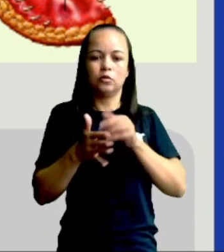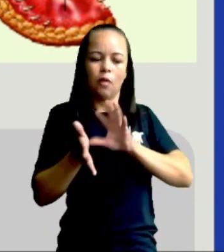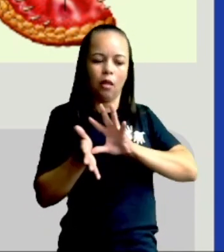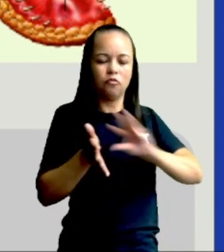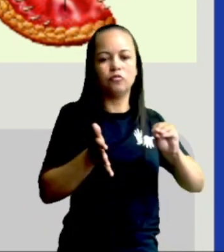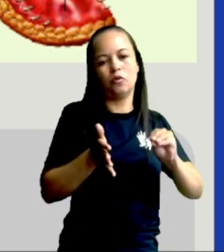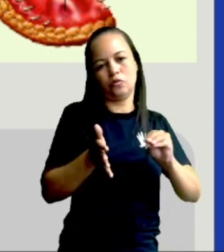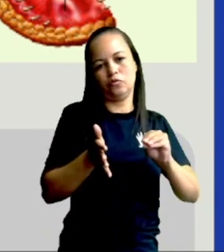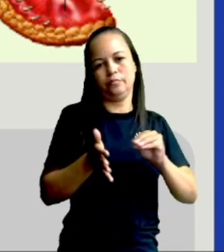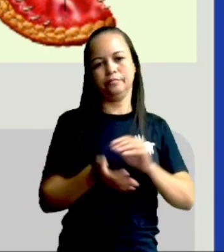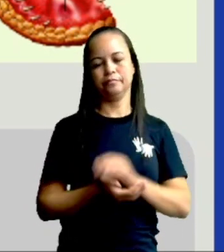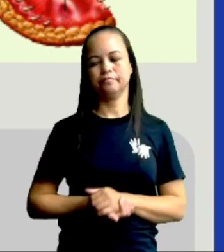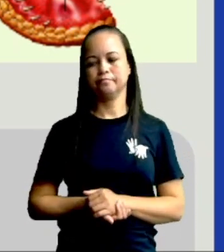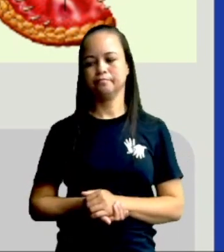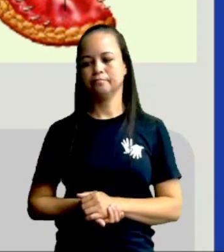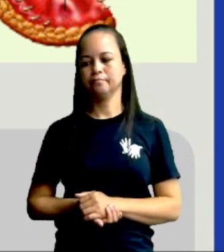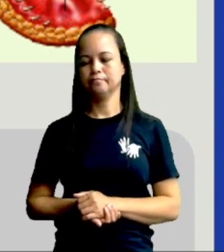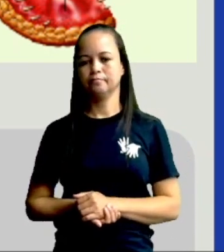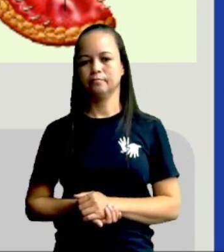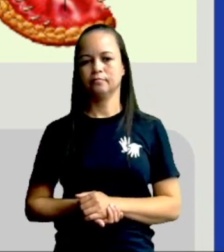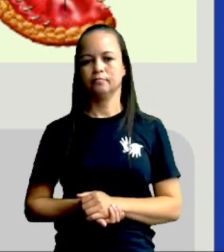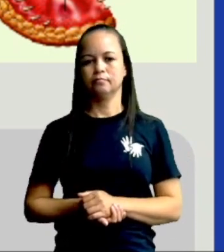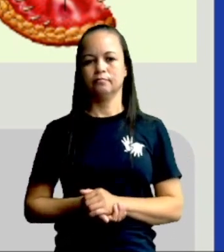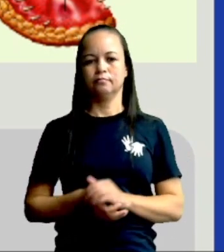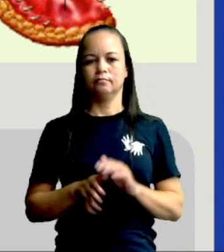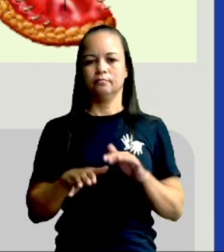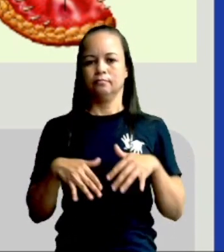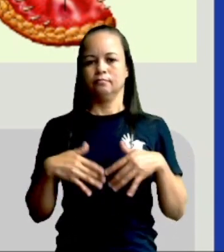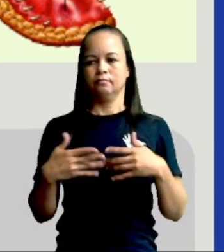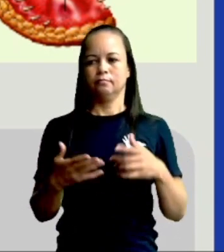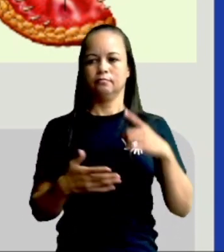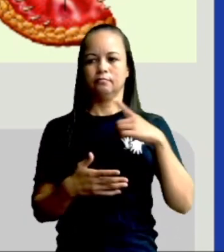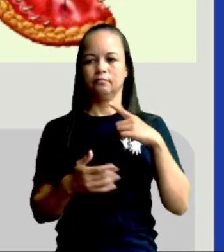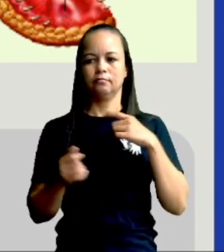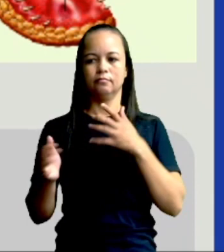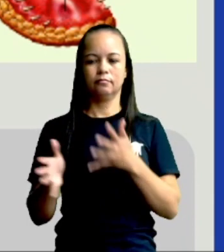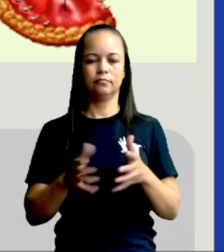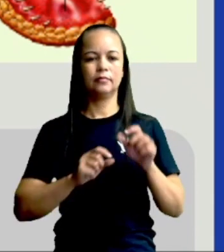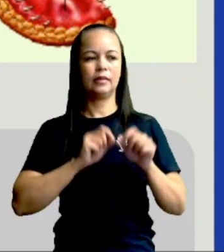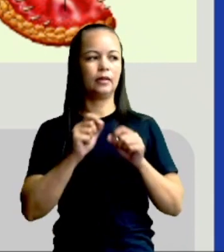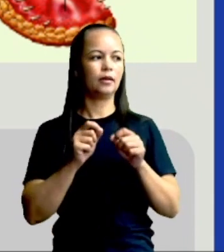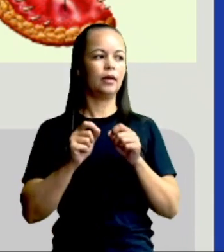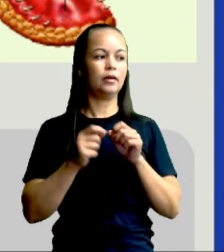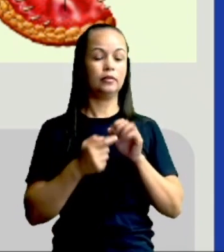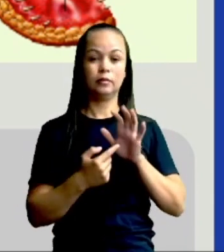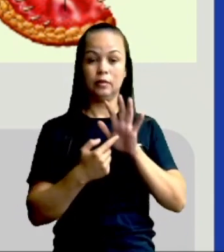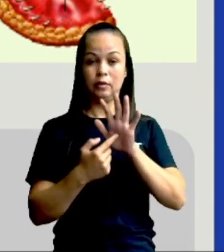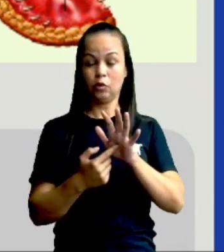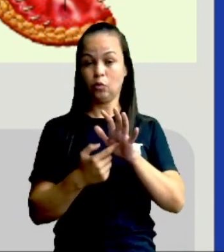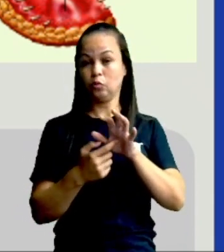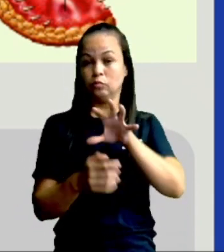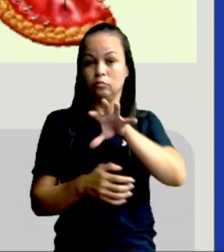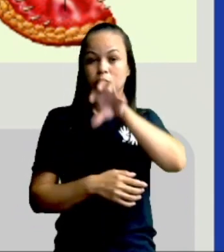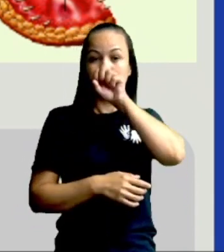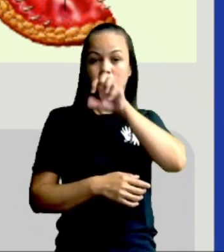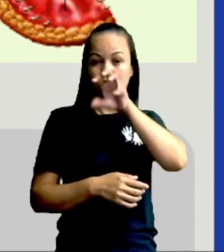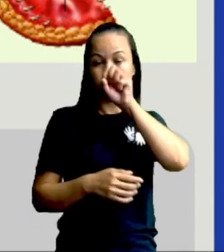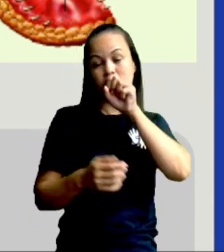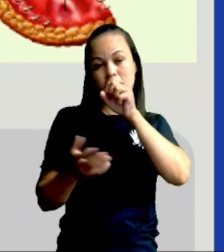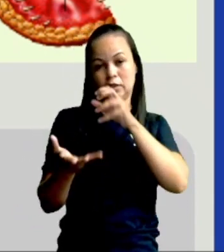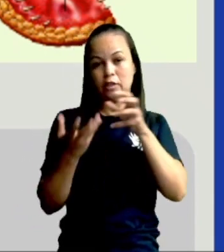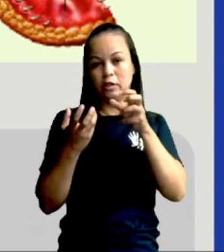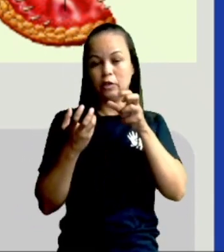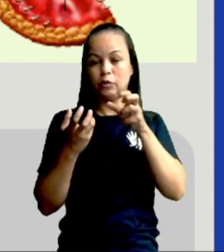não quer encrenca com ninguém. Além disso, a cobra possui narinas, que auxiliam na identificação de cheiros da presa, e